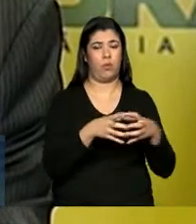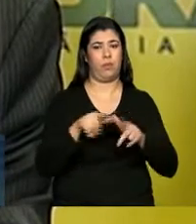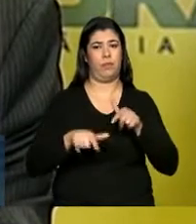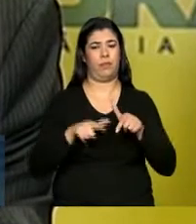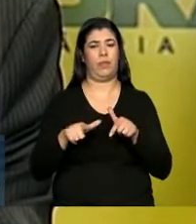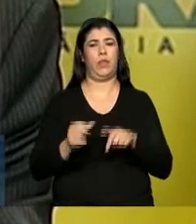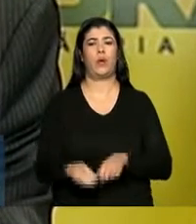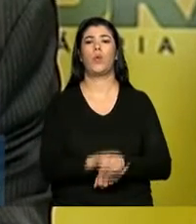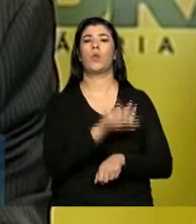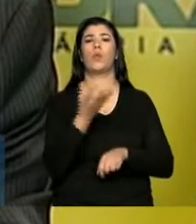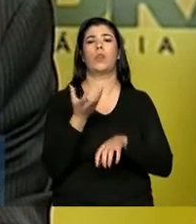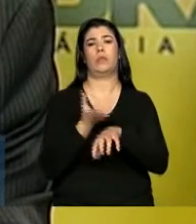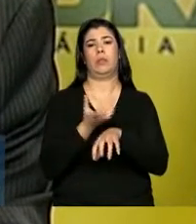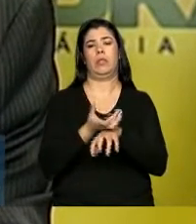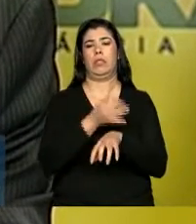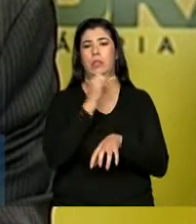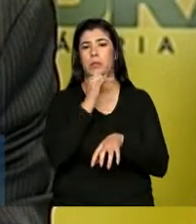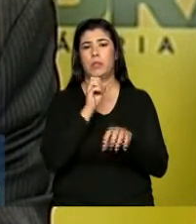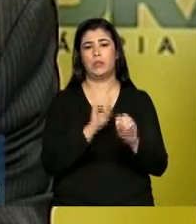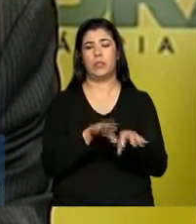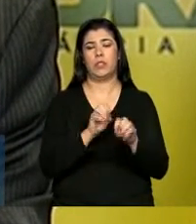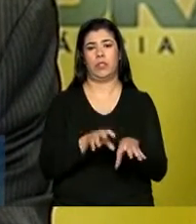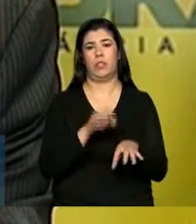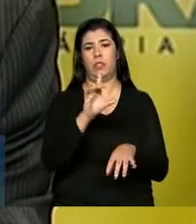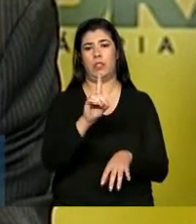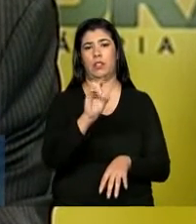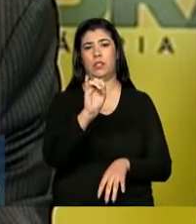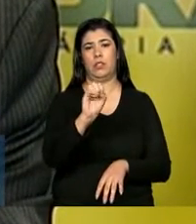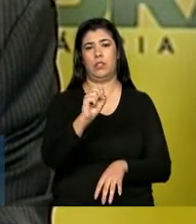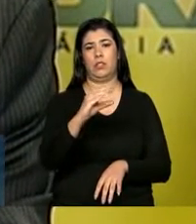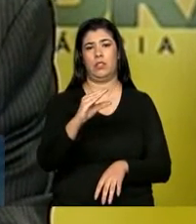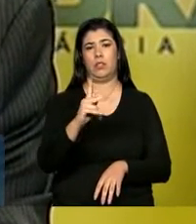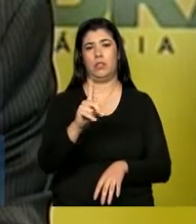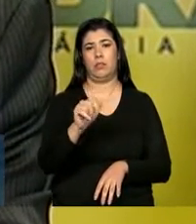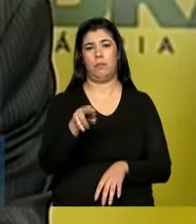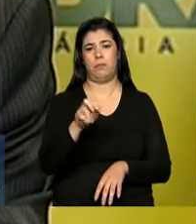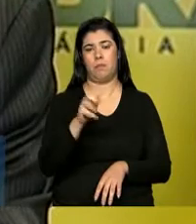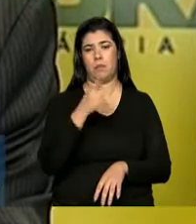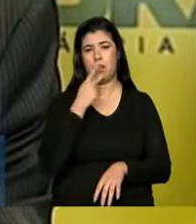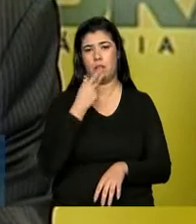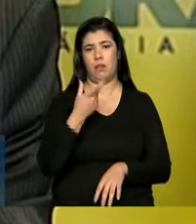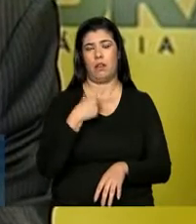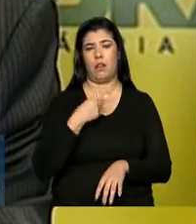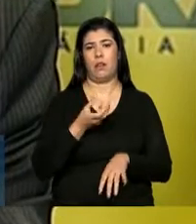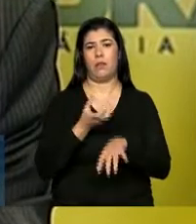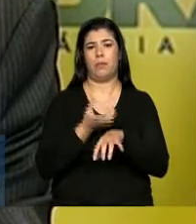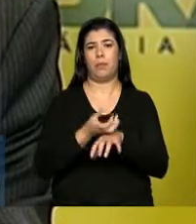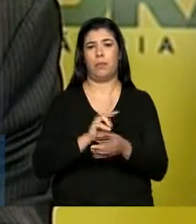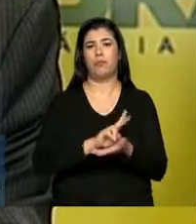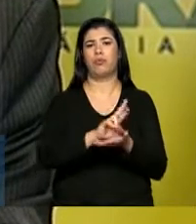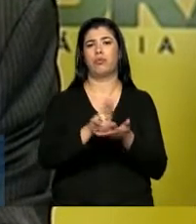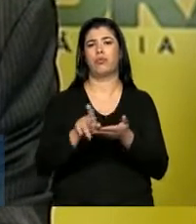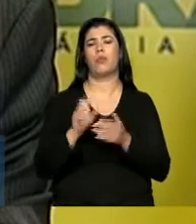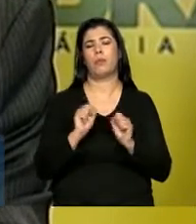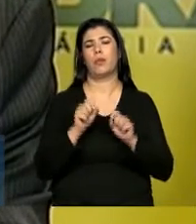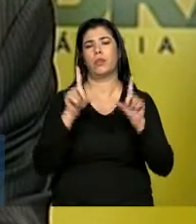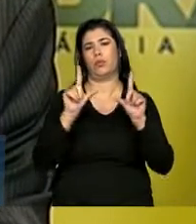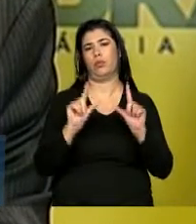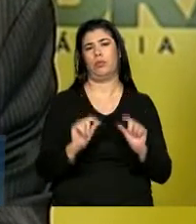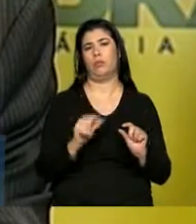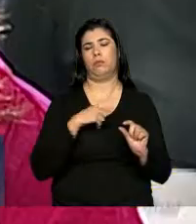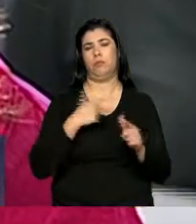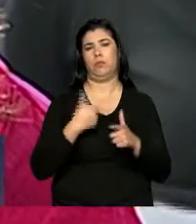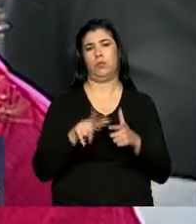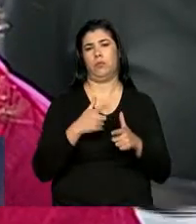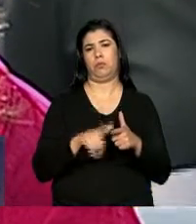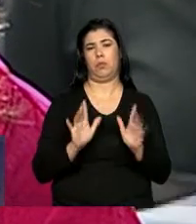uma questão séria, mas a melhor forma de encarar isso não é reduzir o número de disciplinas, pode ser reduzir, não tem